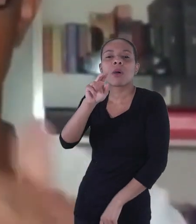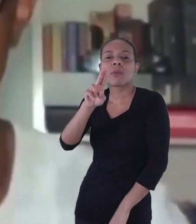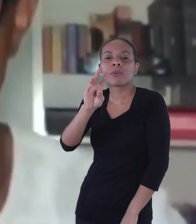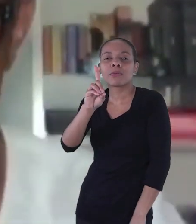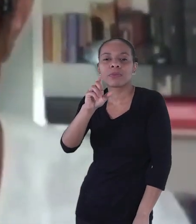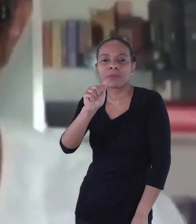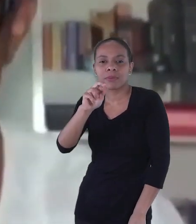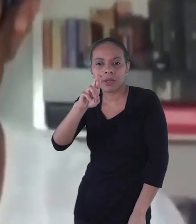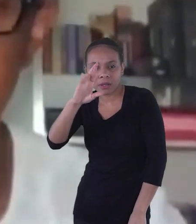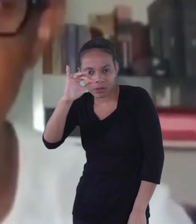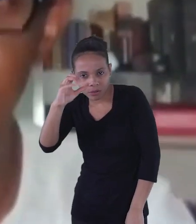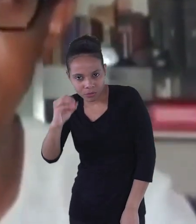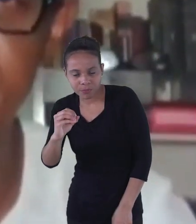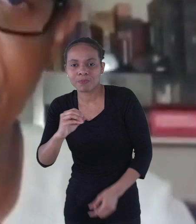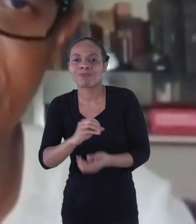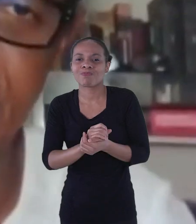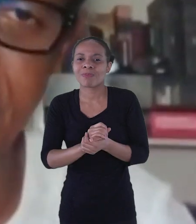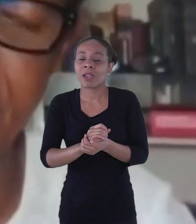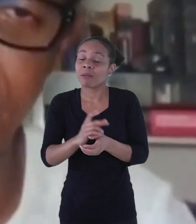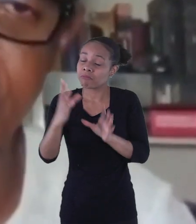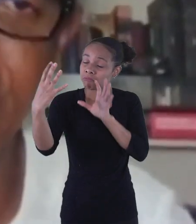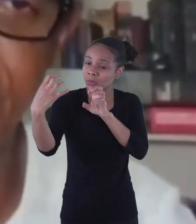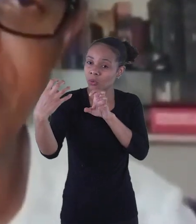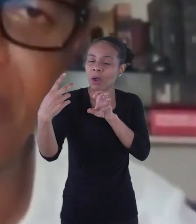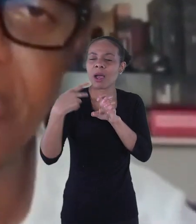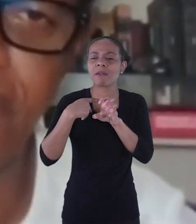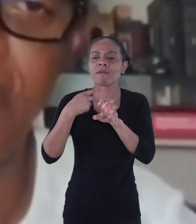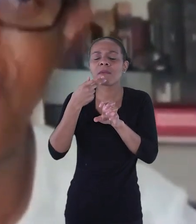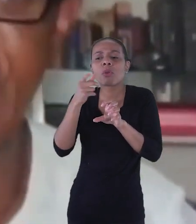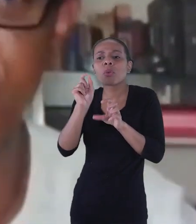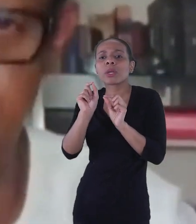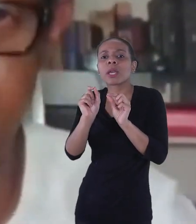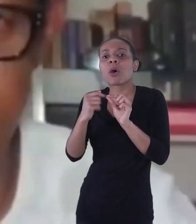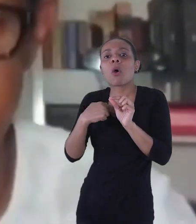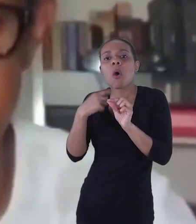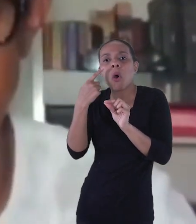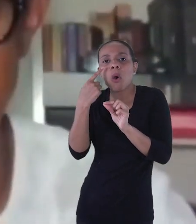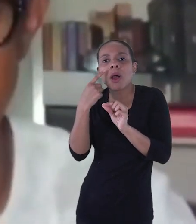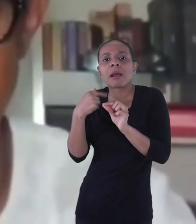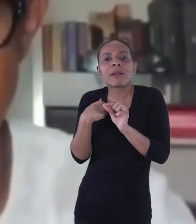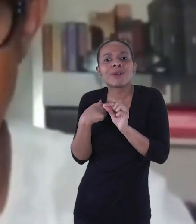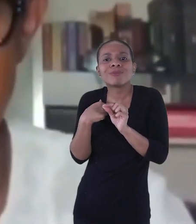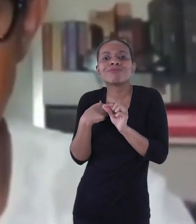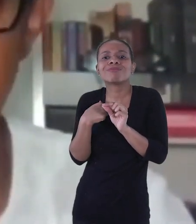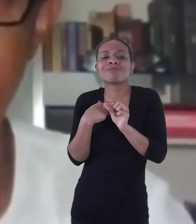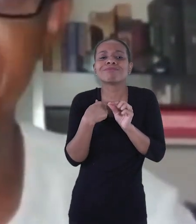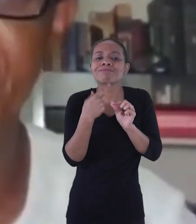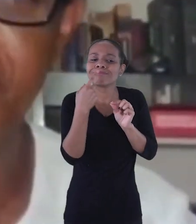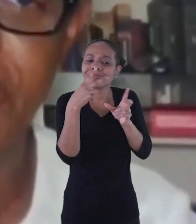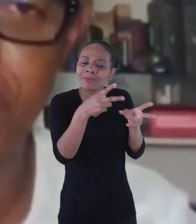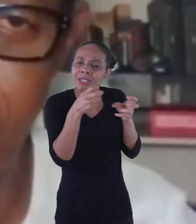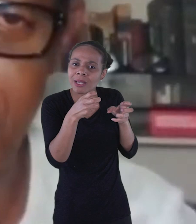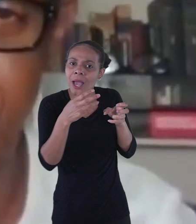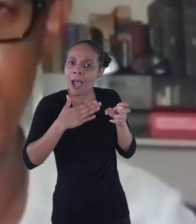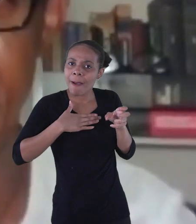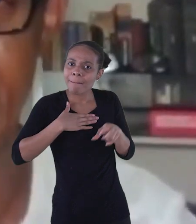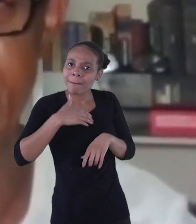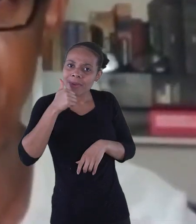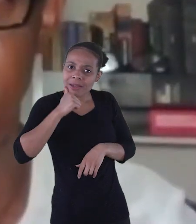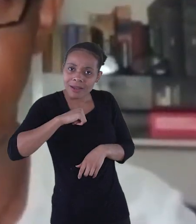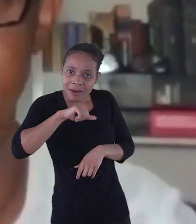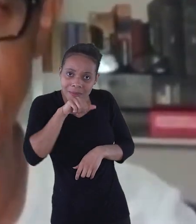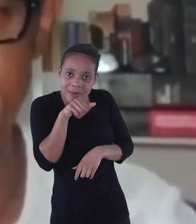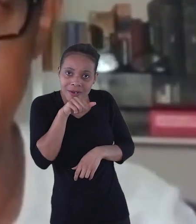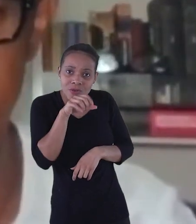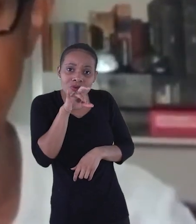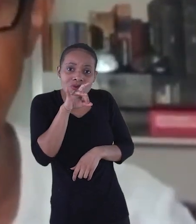falou, olha, eu me dei conta de que minha mãe só foi feliz com você. E aí ela pediu desculpas ao Oldário